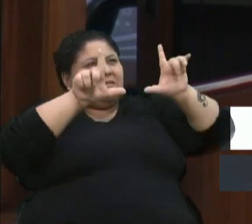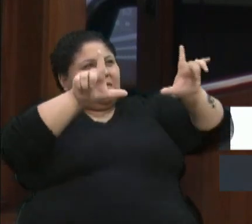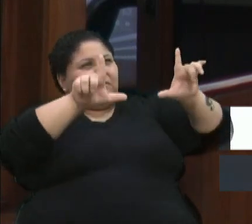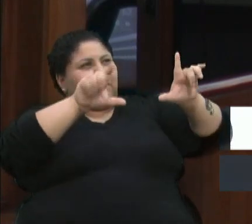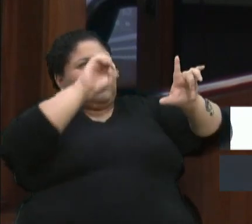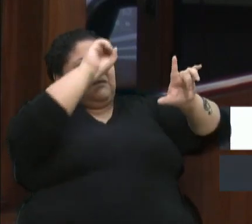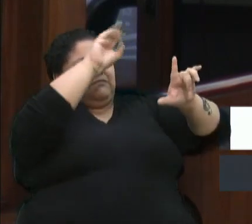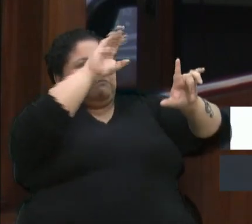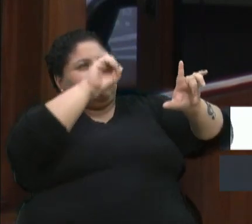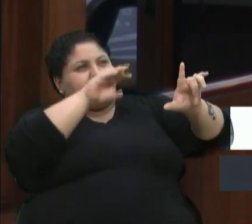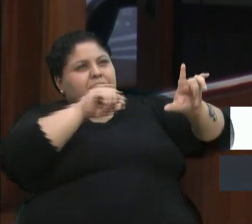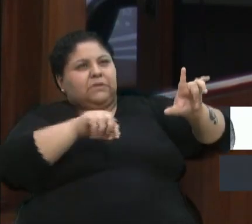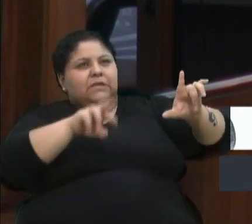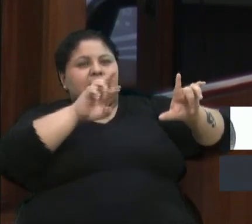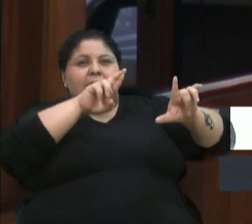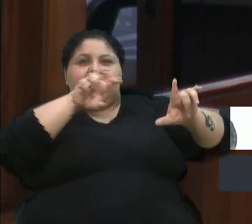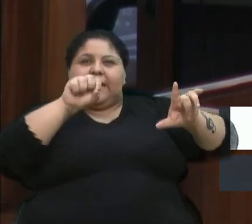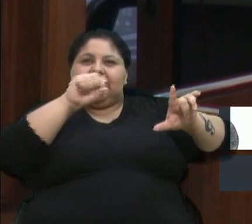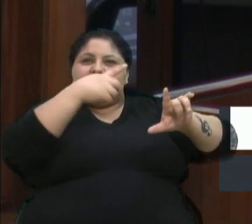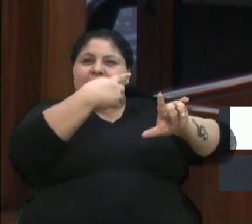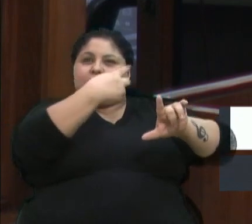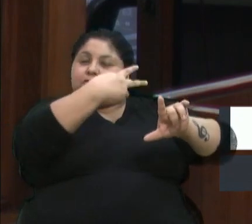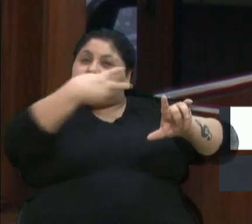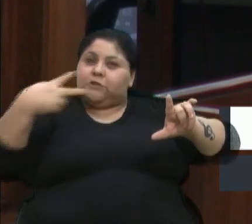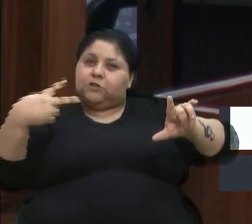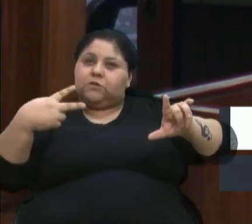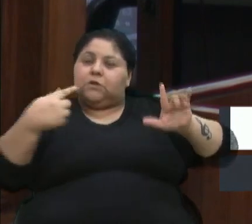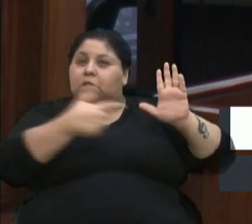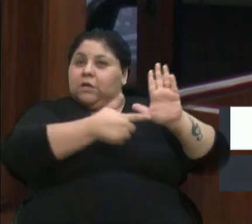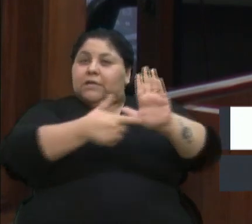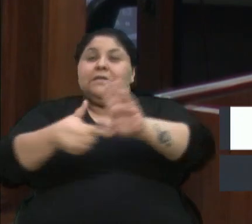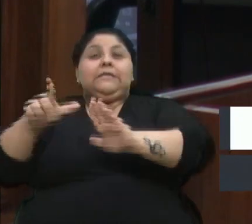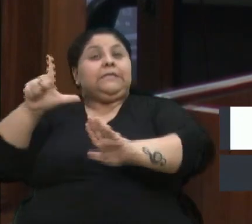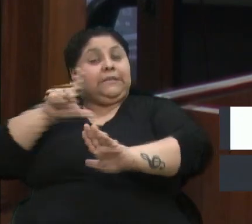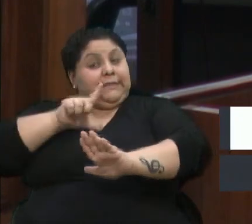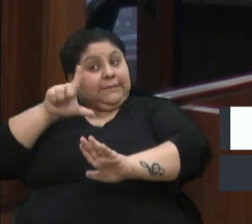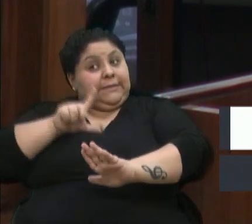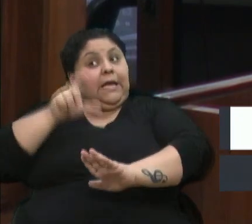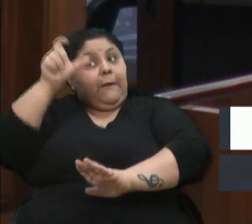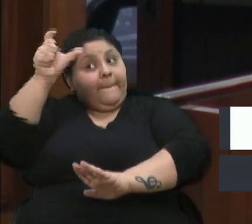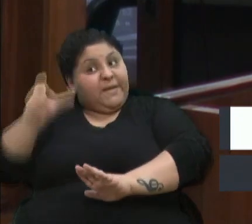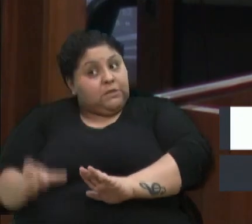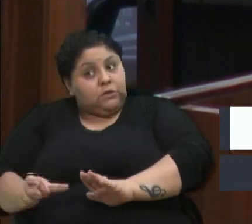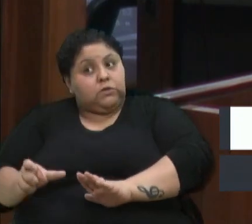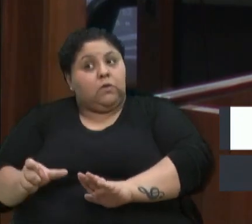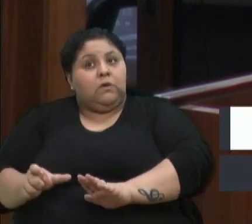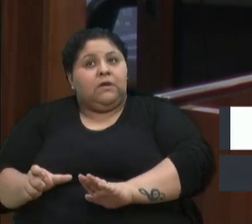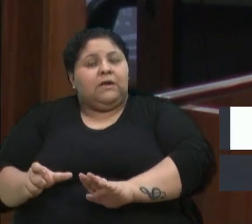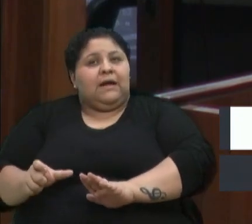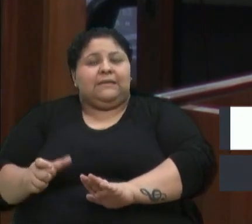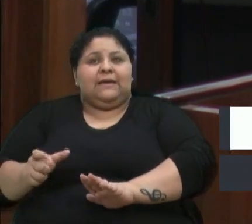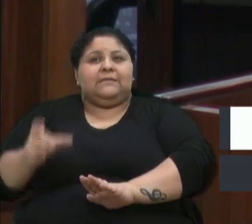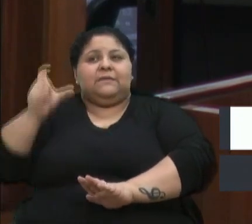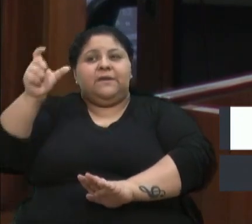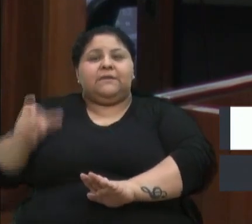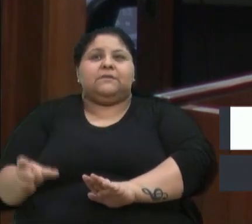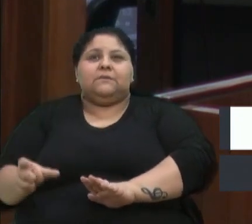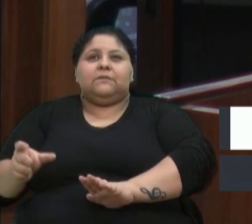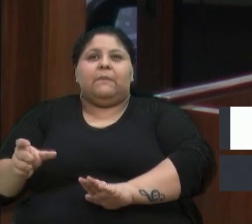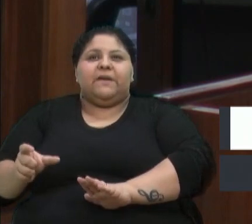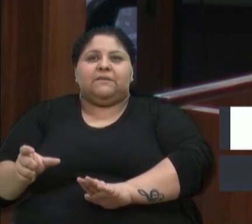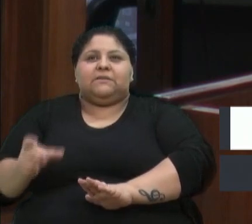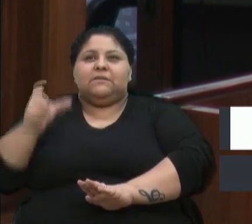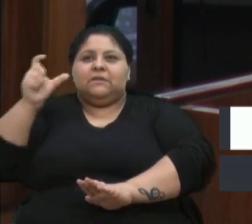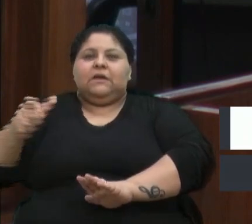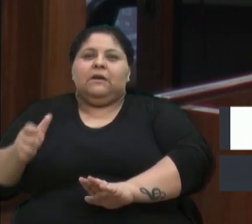RS 122, onde alerta os motoristas que existem atletas treinando naqueles locais. O vereador Meneguzzi até comentou, né, na